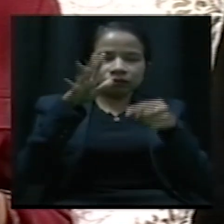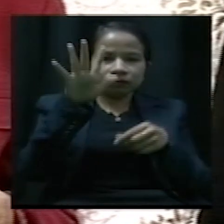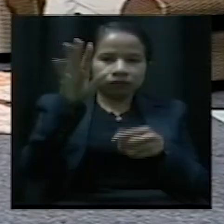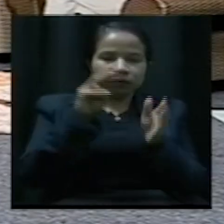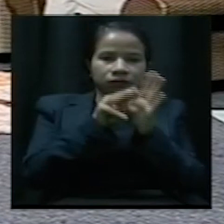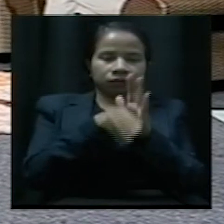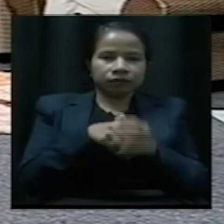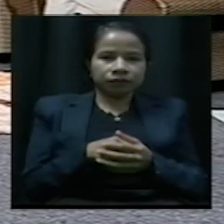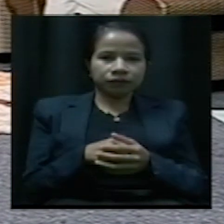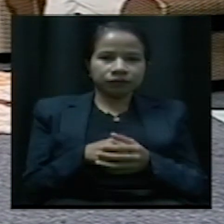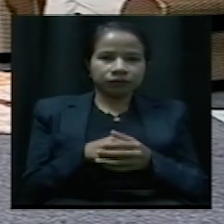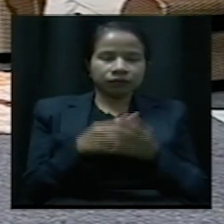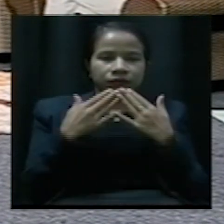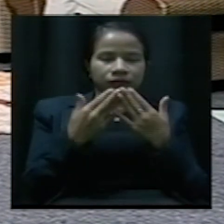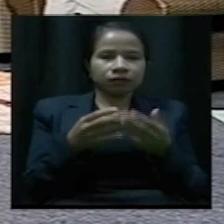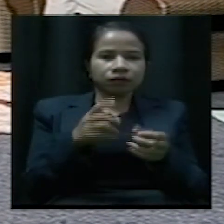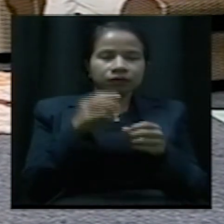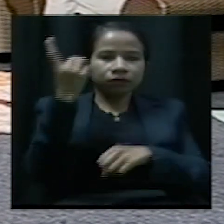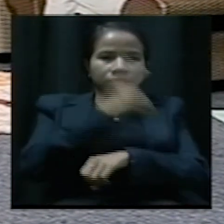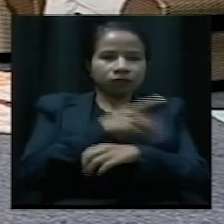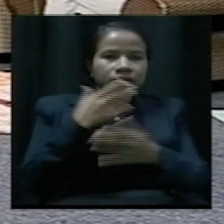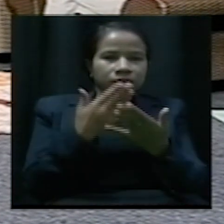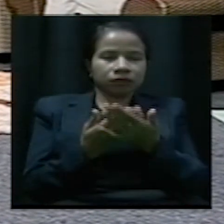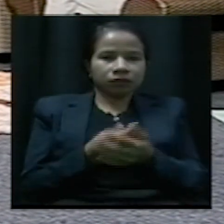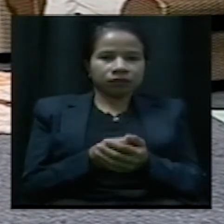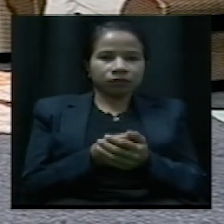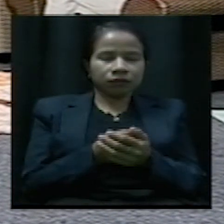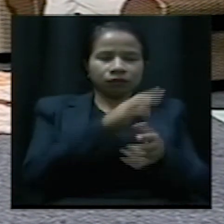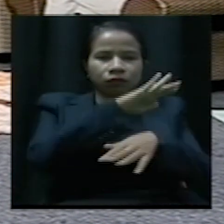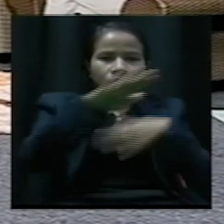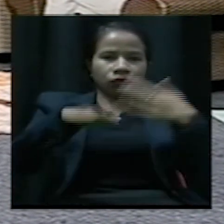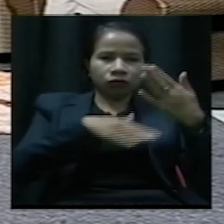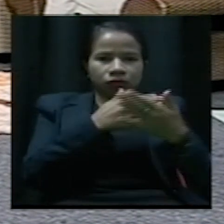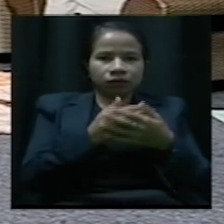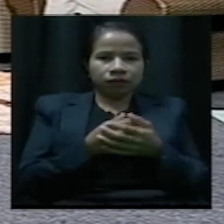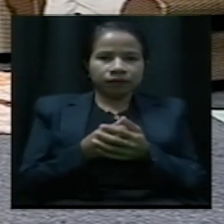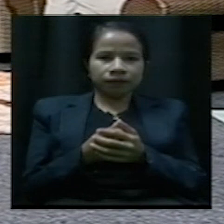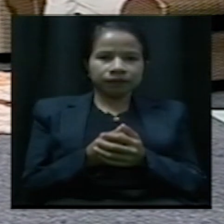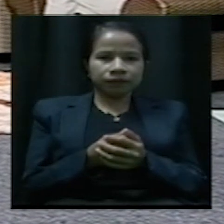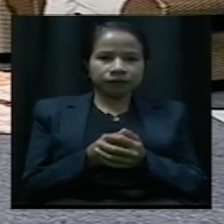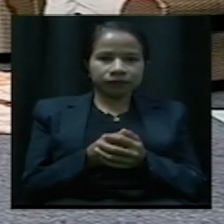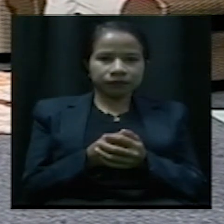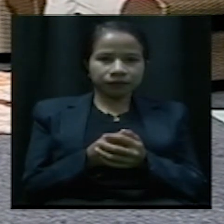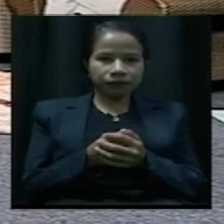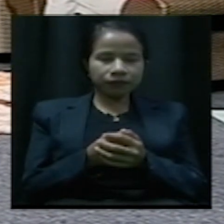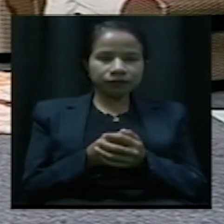minutos. Obrigado pelo tempo, Lorong Diak, vai estar voltando a tu, vamos bater eles para a Lourdes.